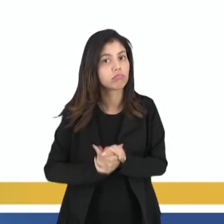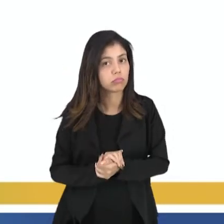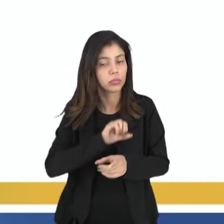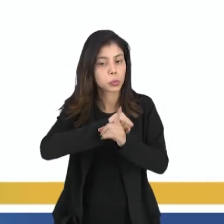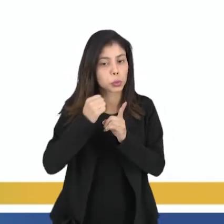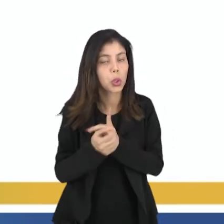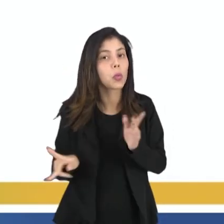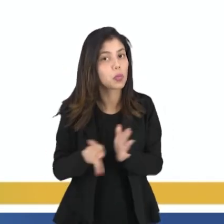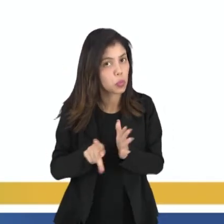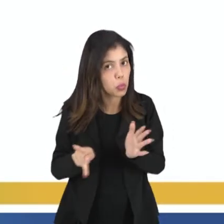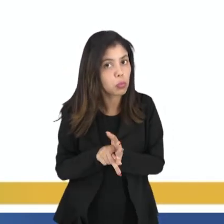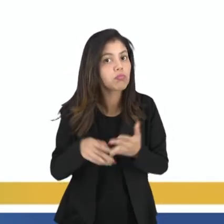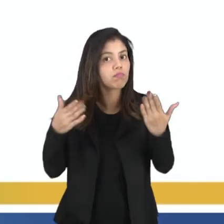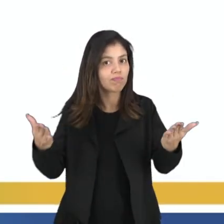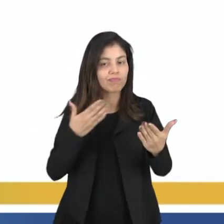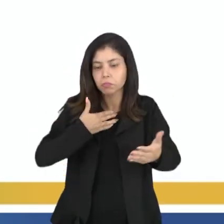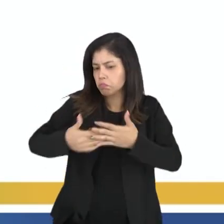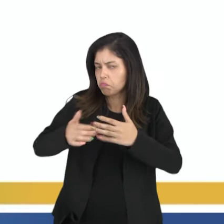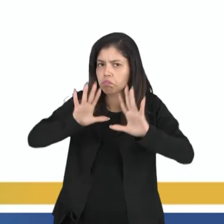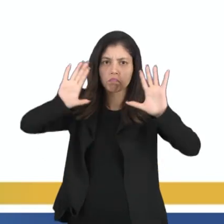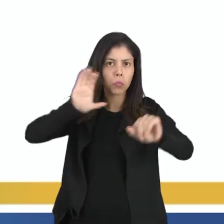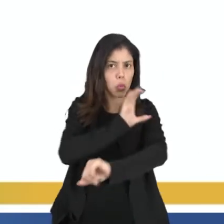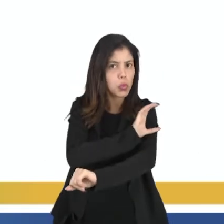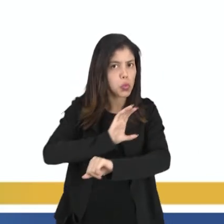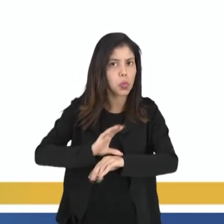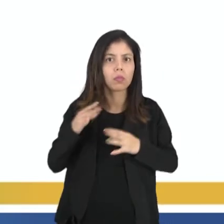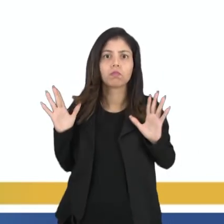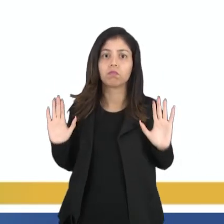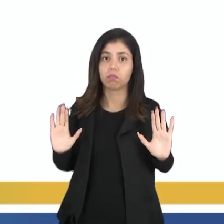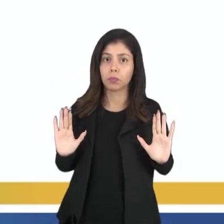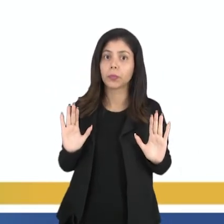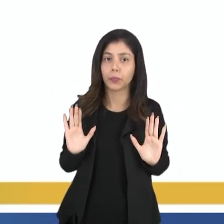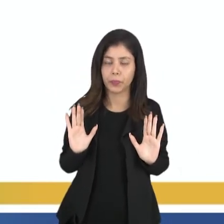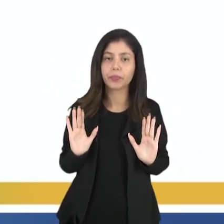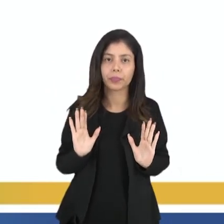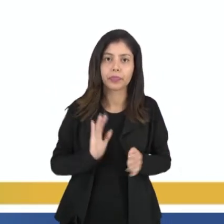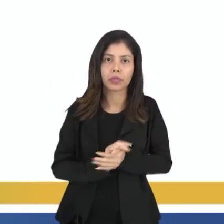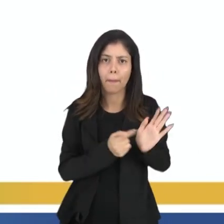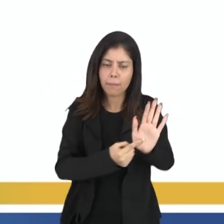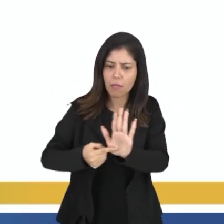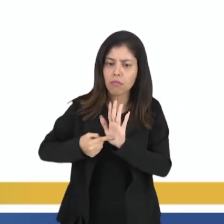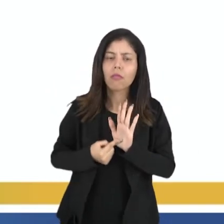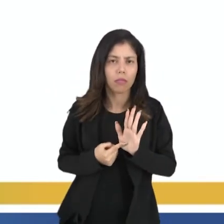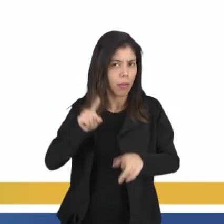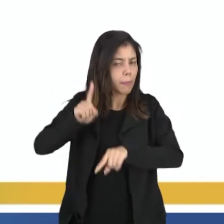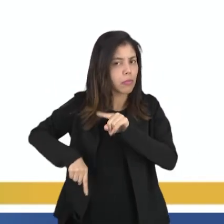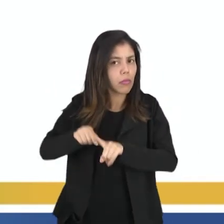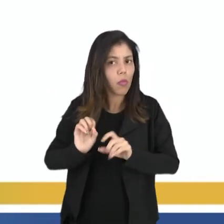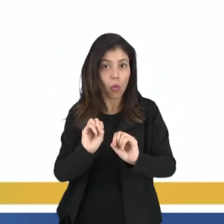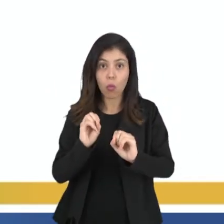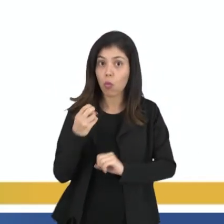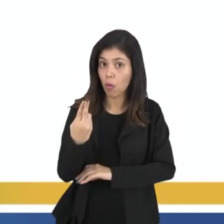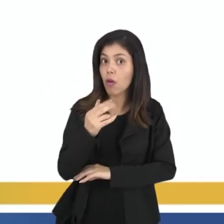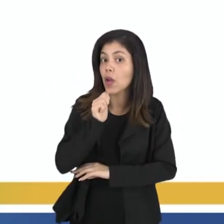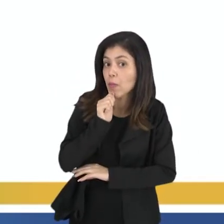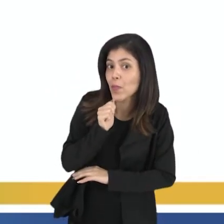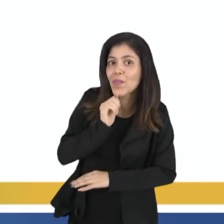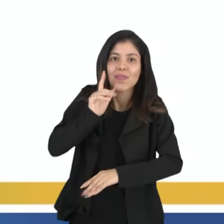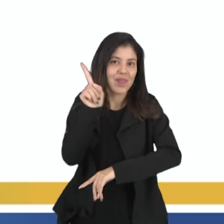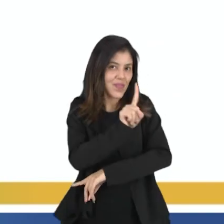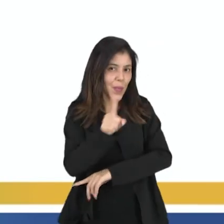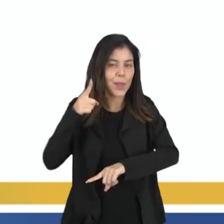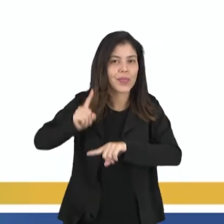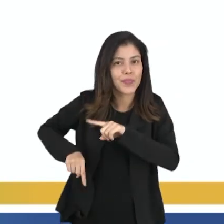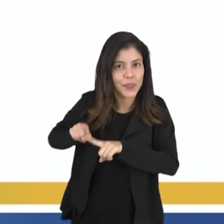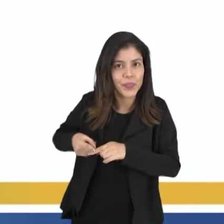seu patrimônio cultural, independente se essa cultura se apresenta de forma material ou imaterial,